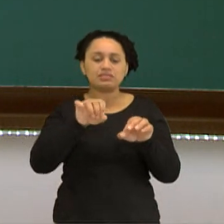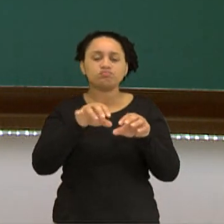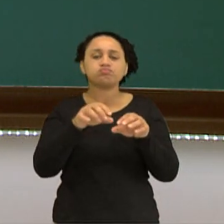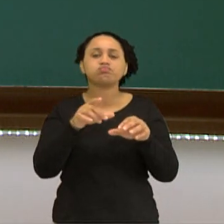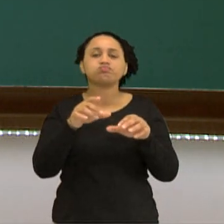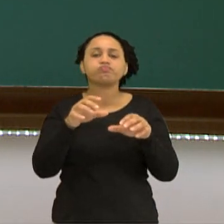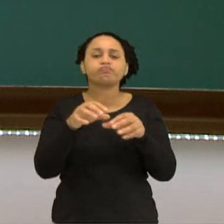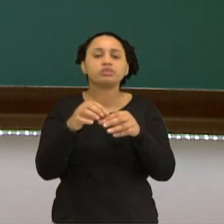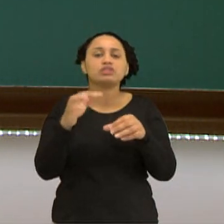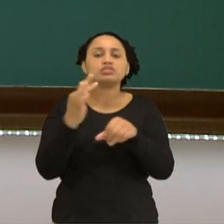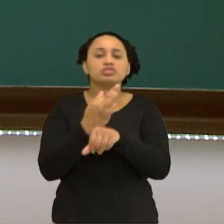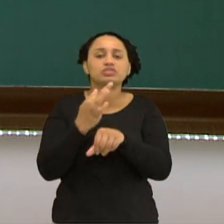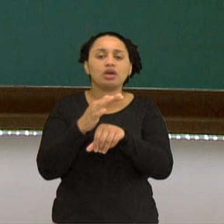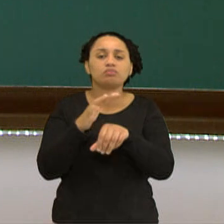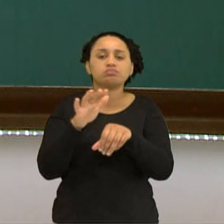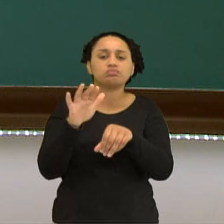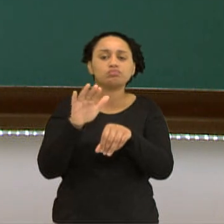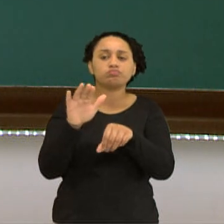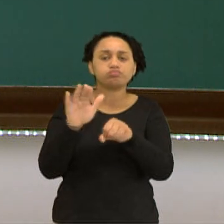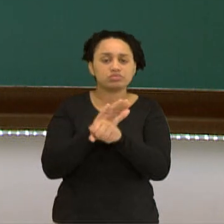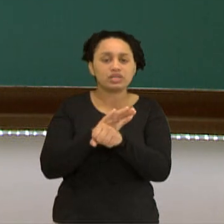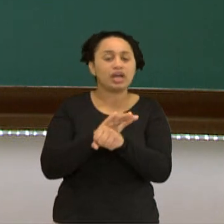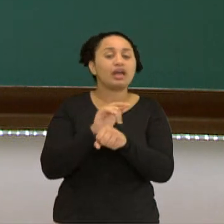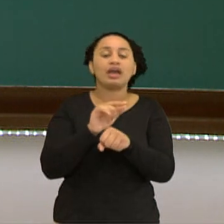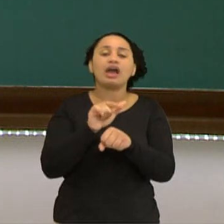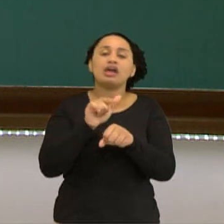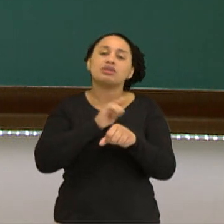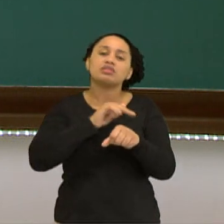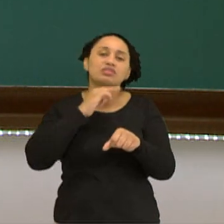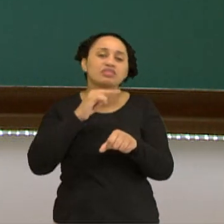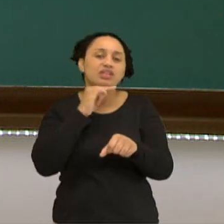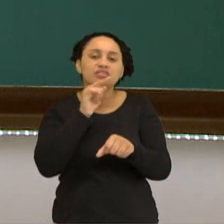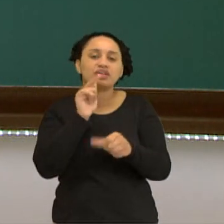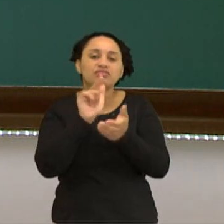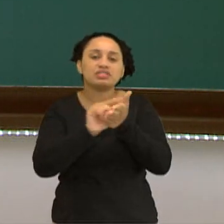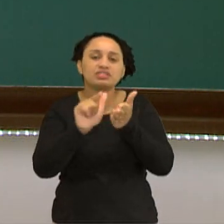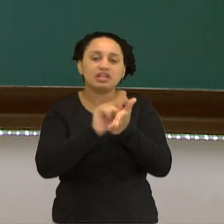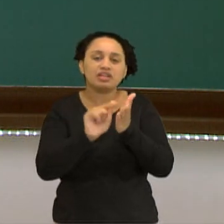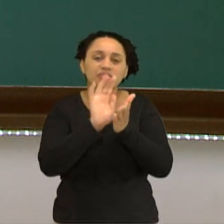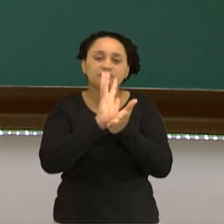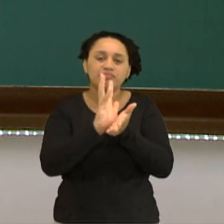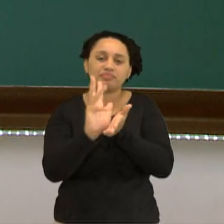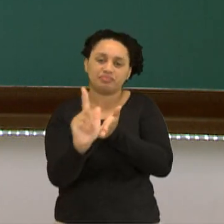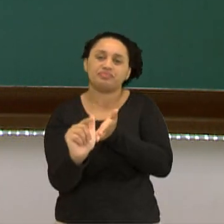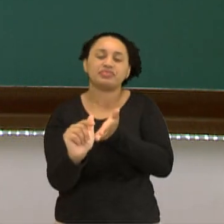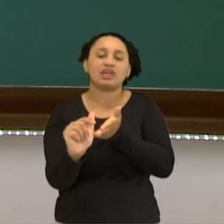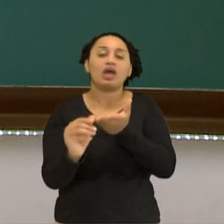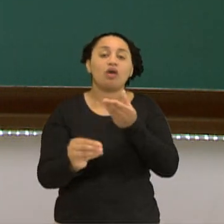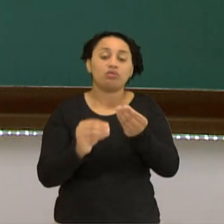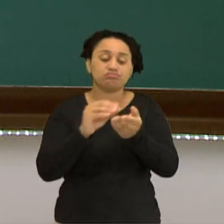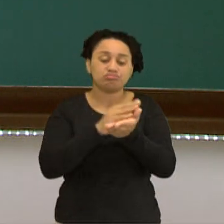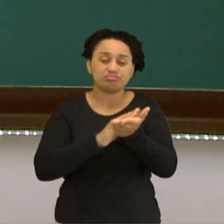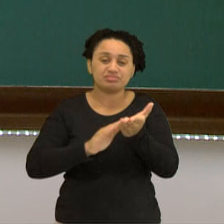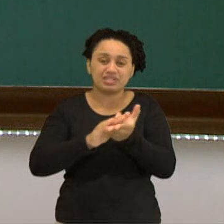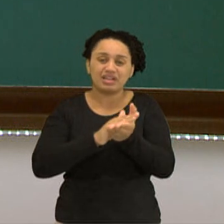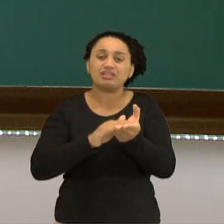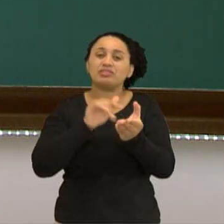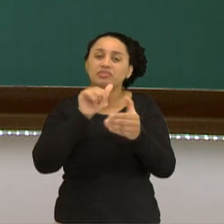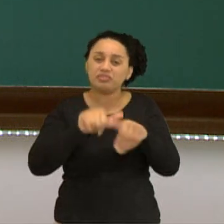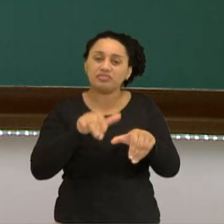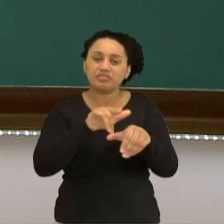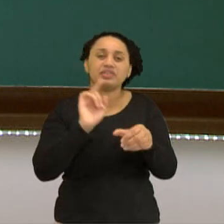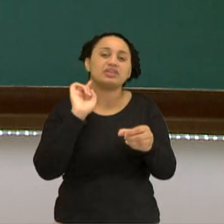sobrecarregados e o sistema mucociliar não consegue fazer a higiene, aqueles canais são acometidos por essa sujeira. Eles